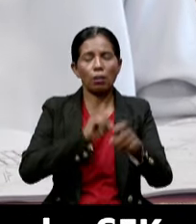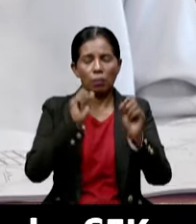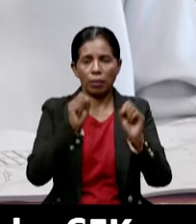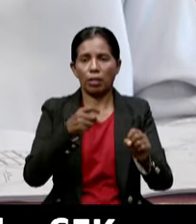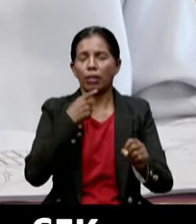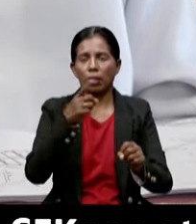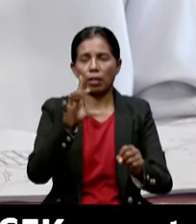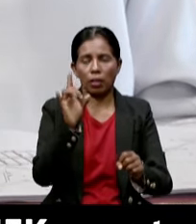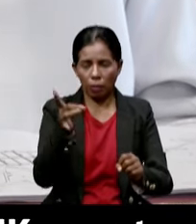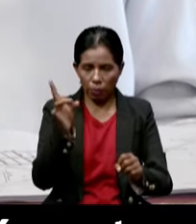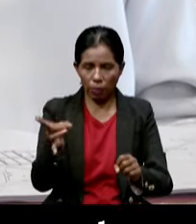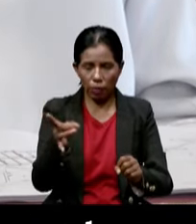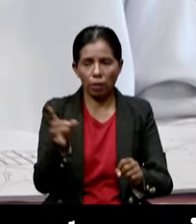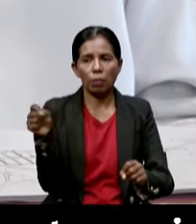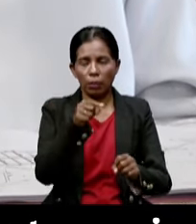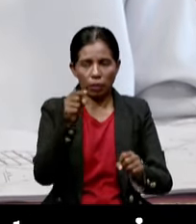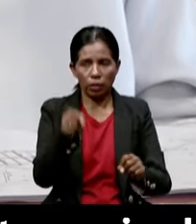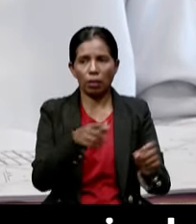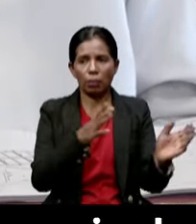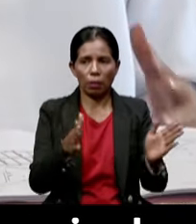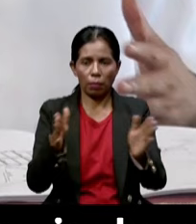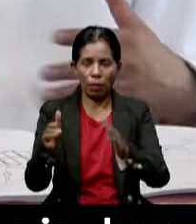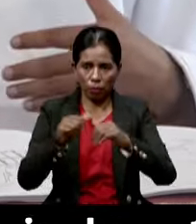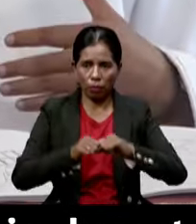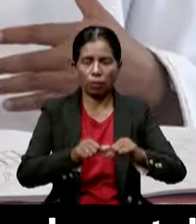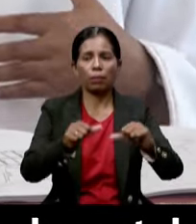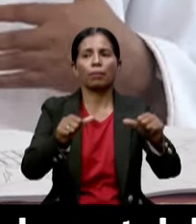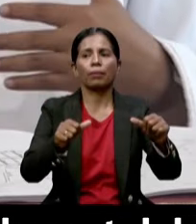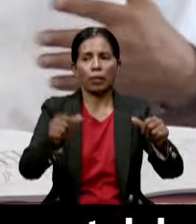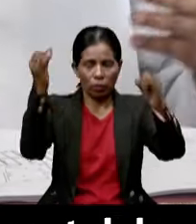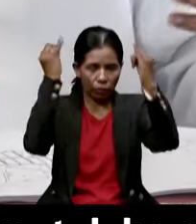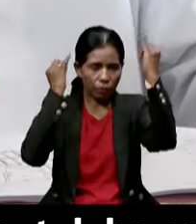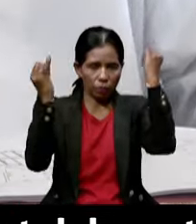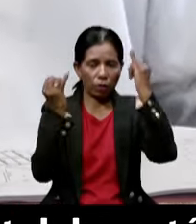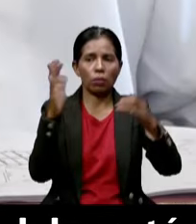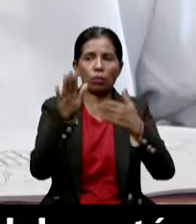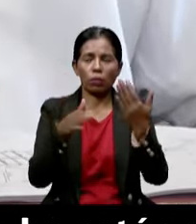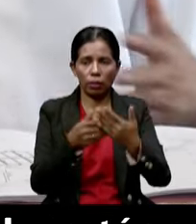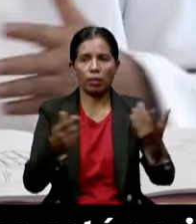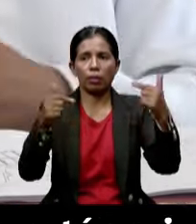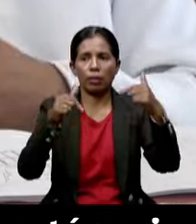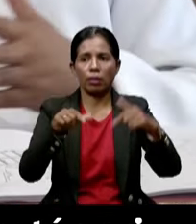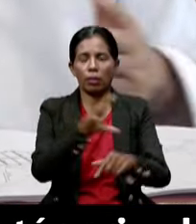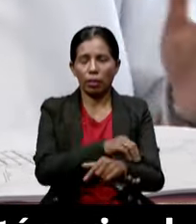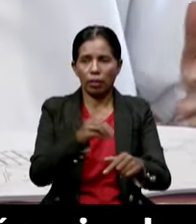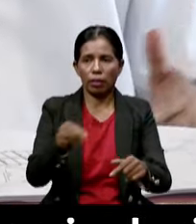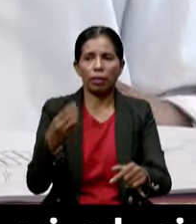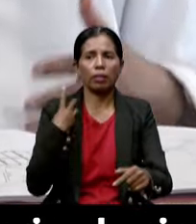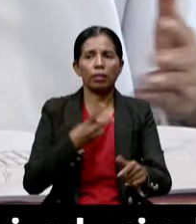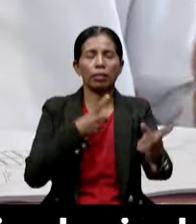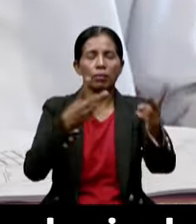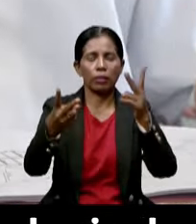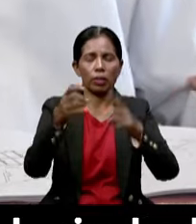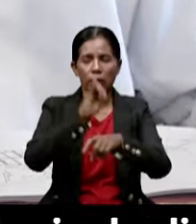80% de preparação lá, e informação se iramos todo, tanto fundar quanto visita para o